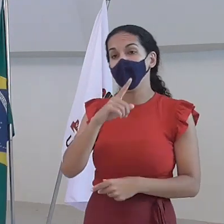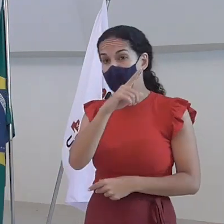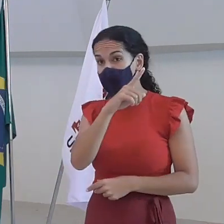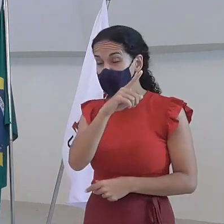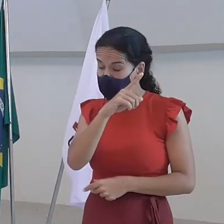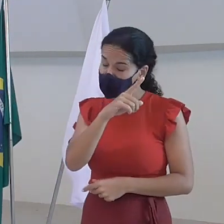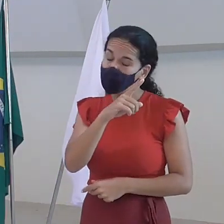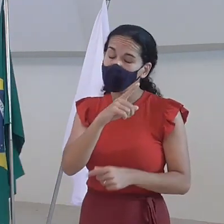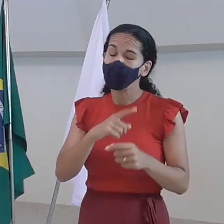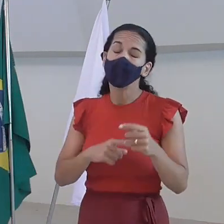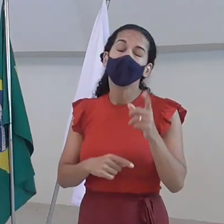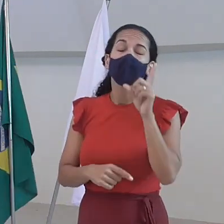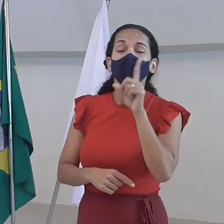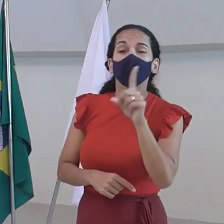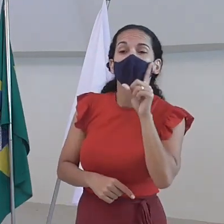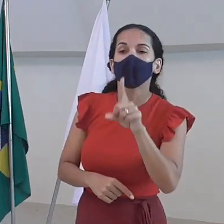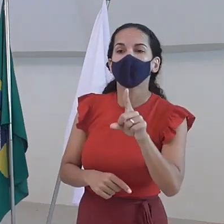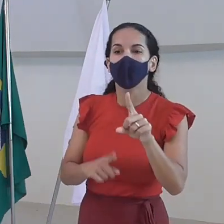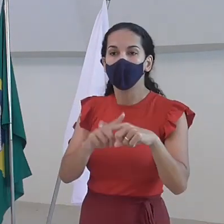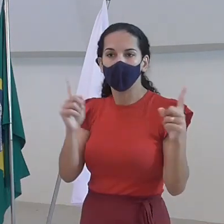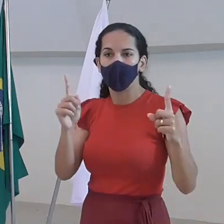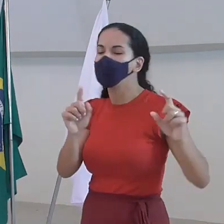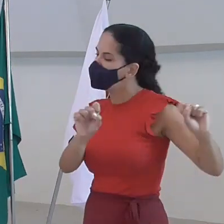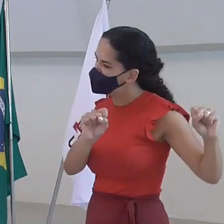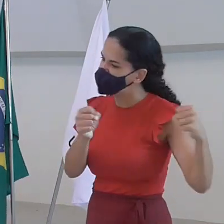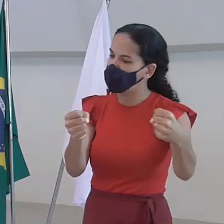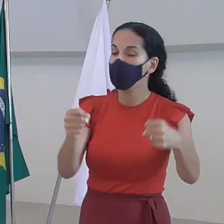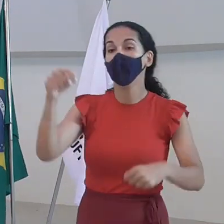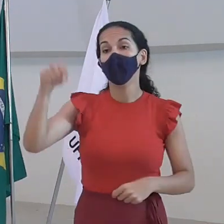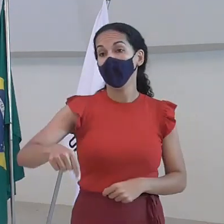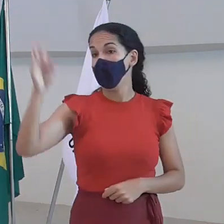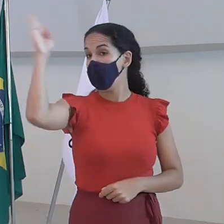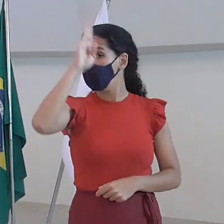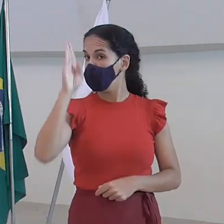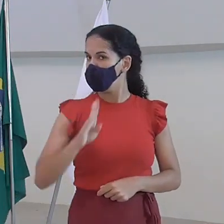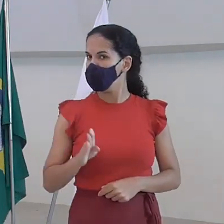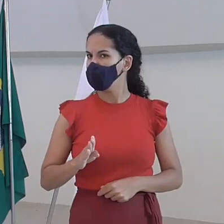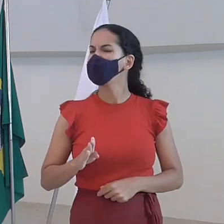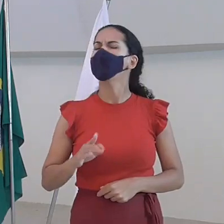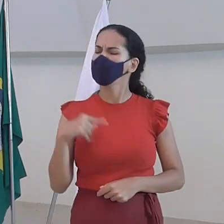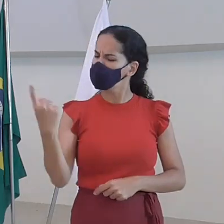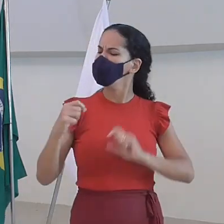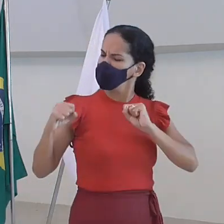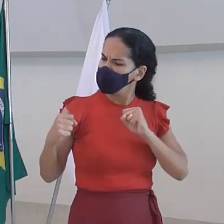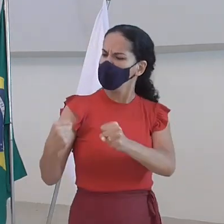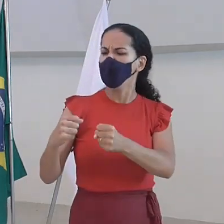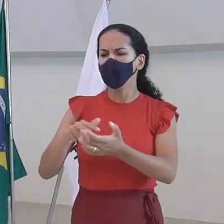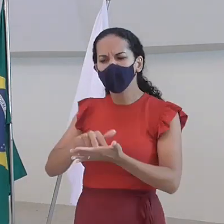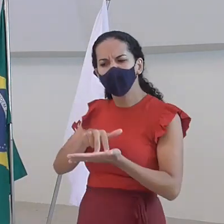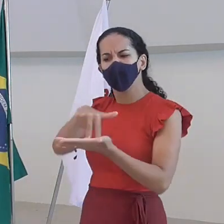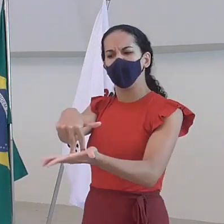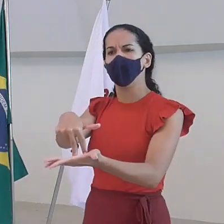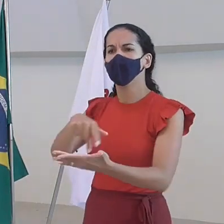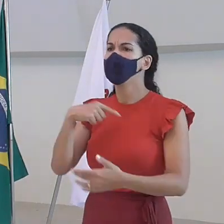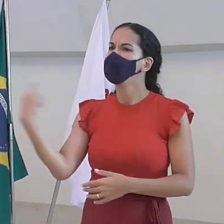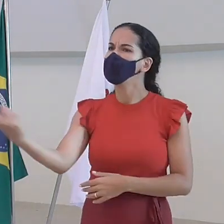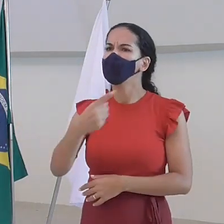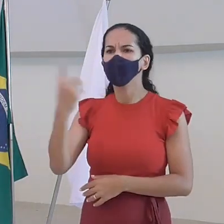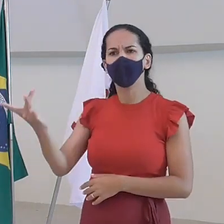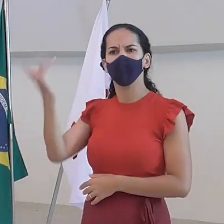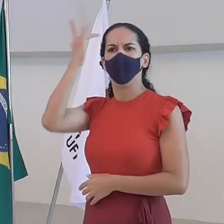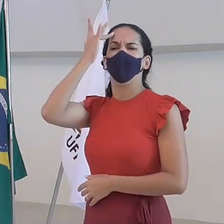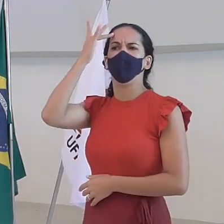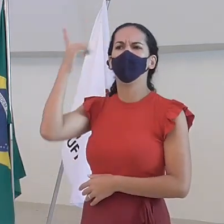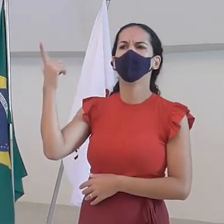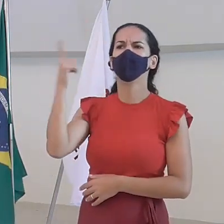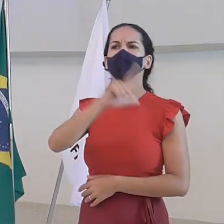eleições não tiveram êxito. E aqui também não terão. Nossa consciência cívica é muito maior